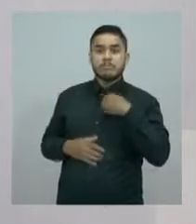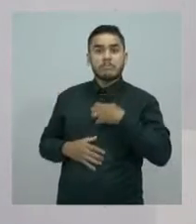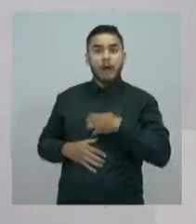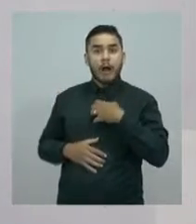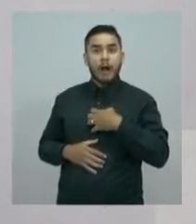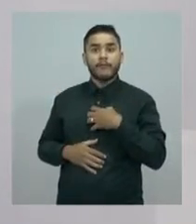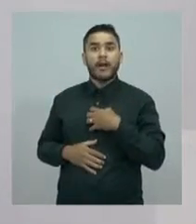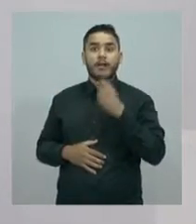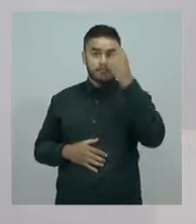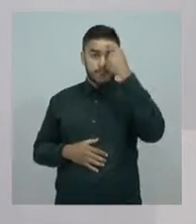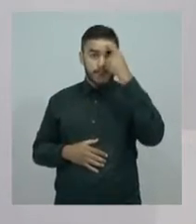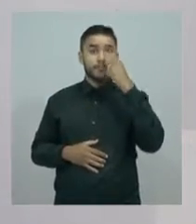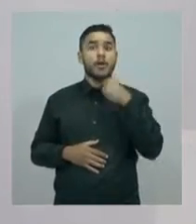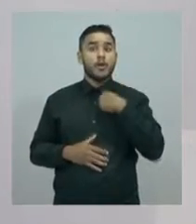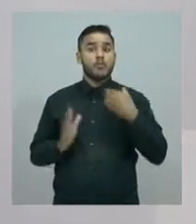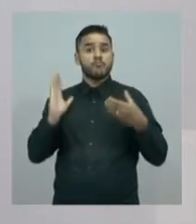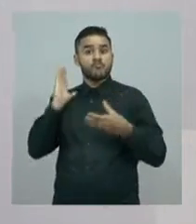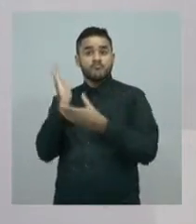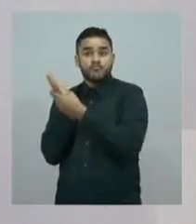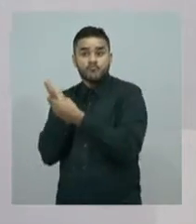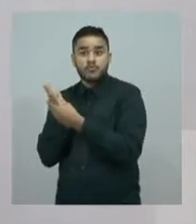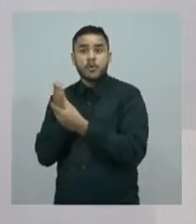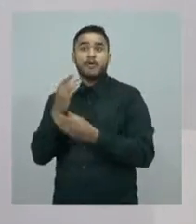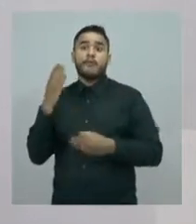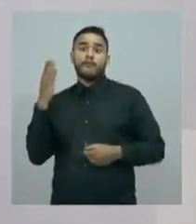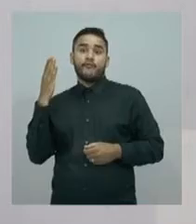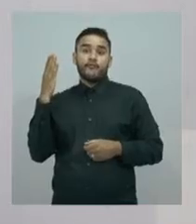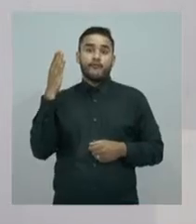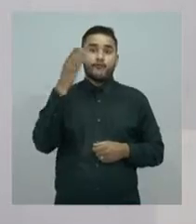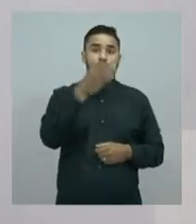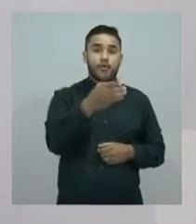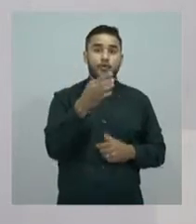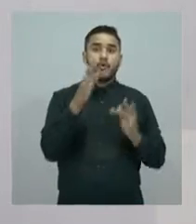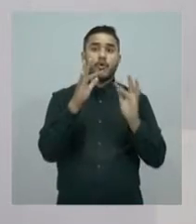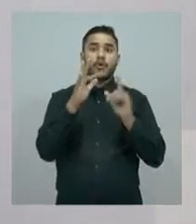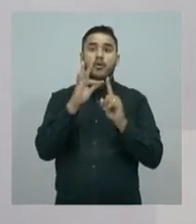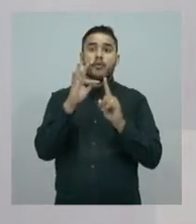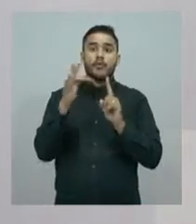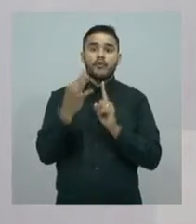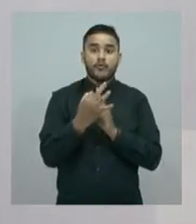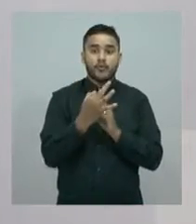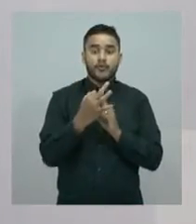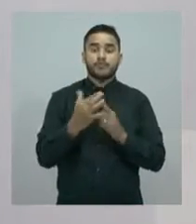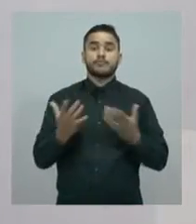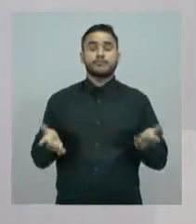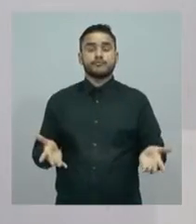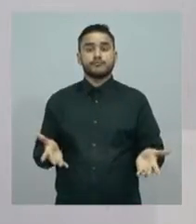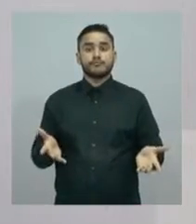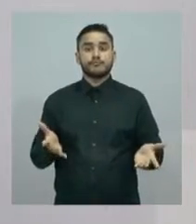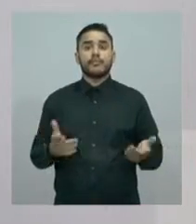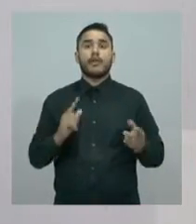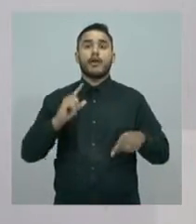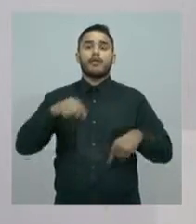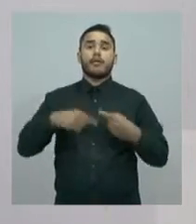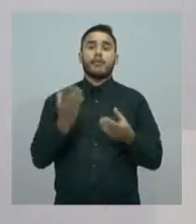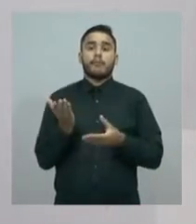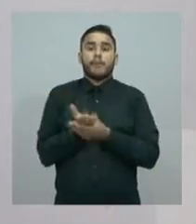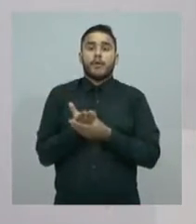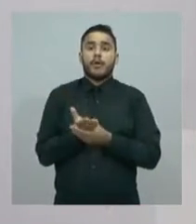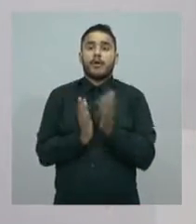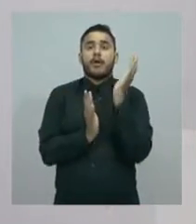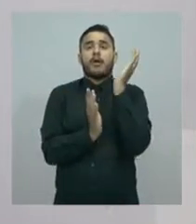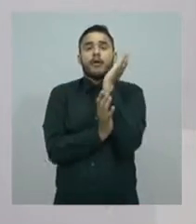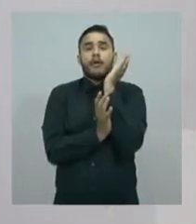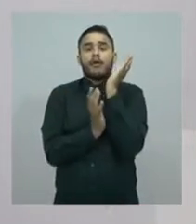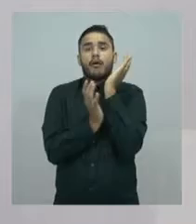tem condições de pagar esse advogado. Aí, então, ela, para ir na Defensoria Pública, para ainda entrar com um processo, aí entra com